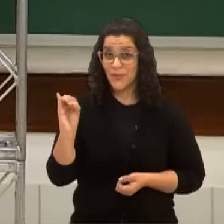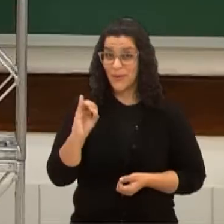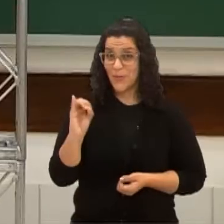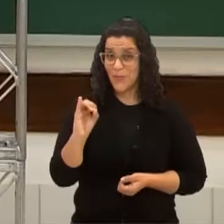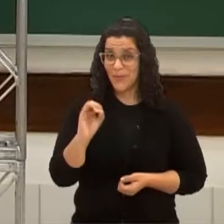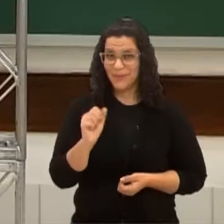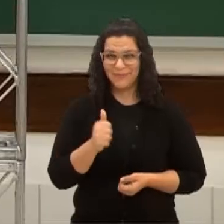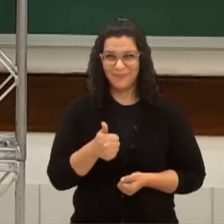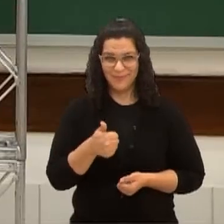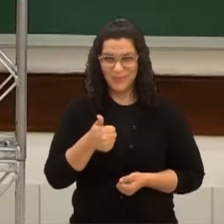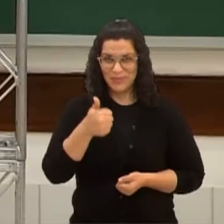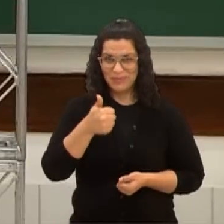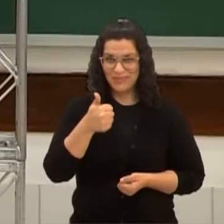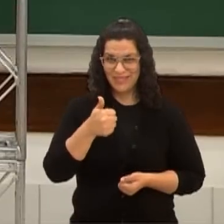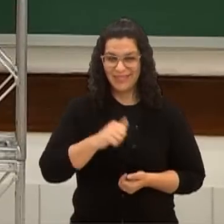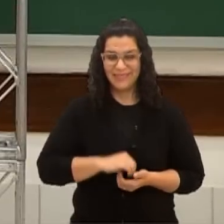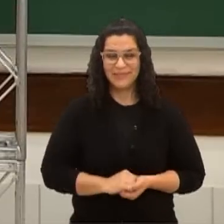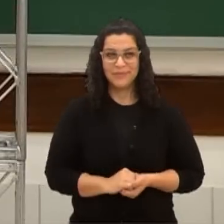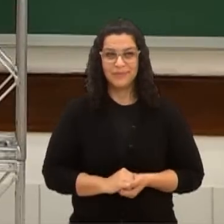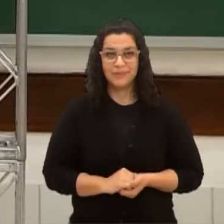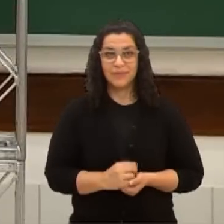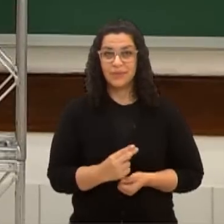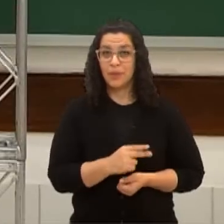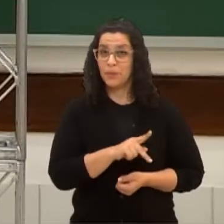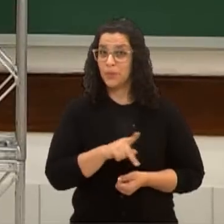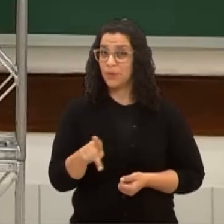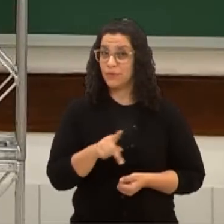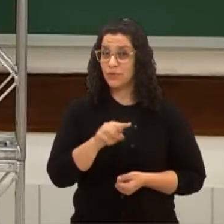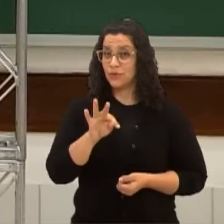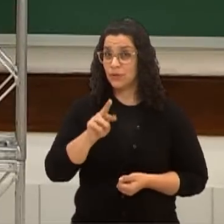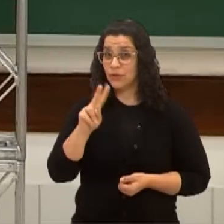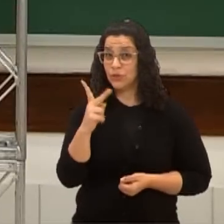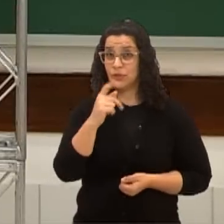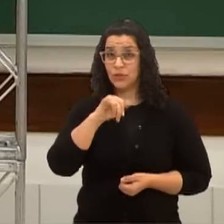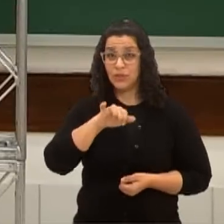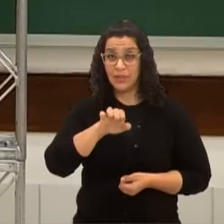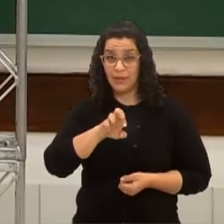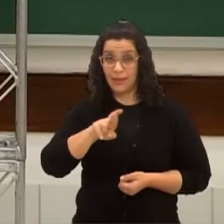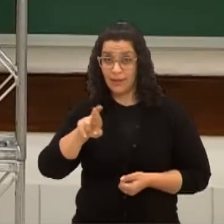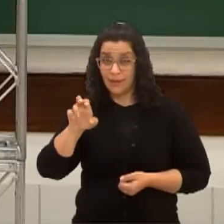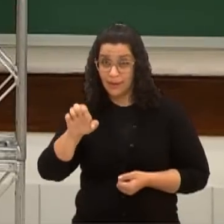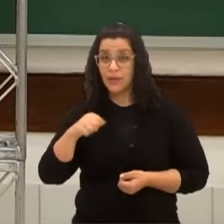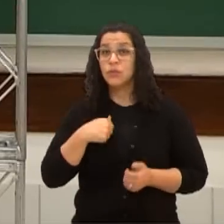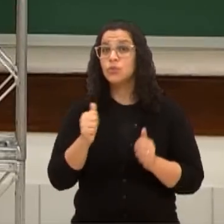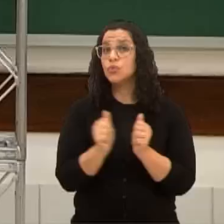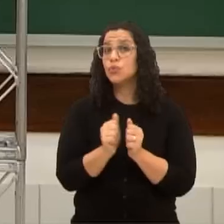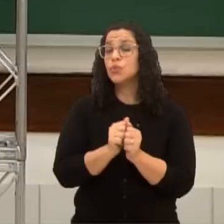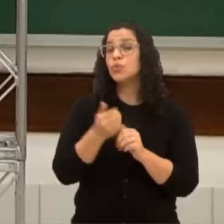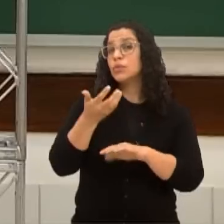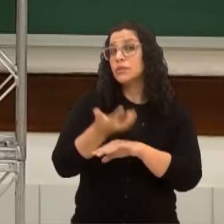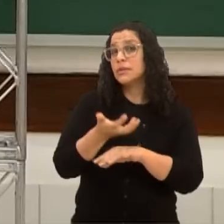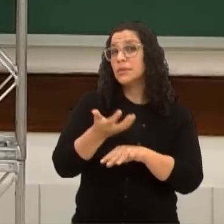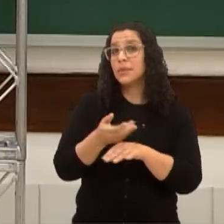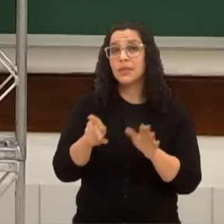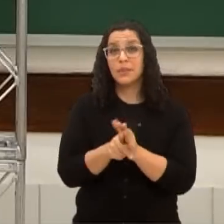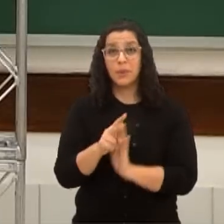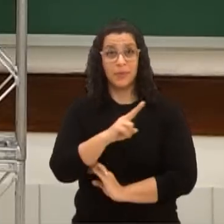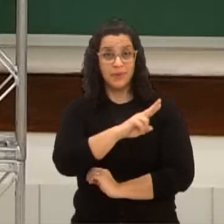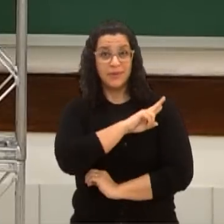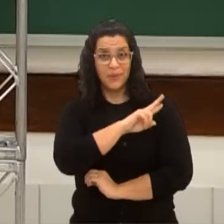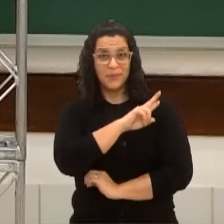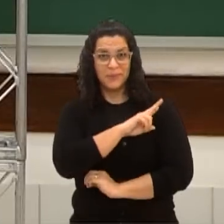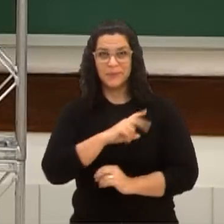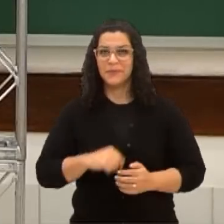Olá pessoal, tudo bem? Eu sou o professor Thierry e hoje vou acompanhar vocês aqui em uma aula para a segunda